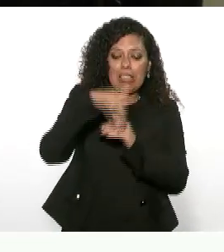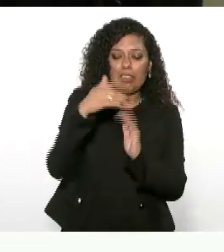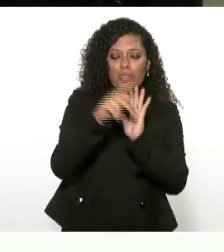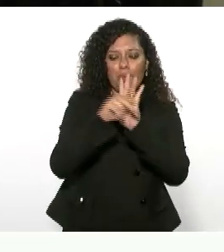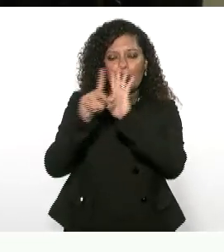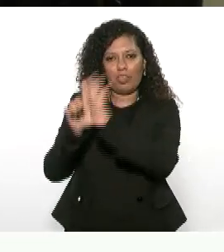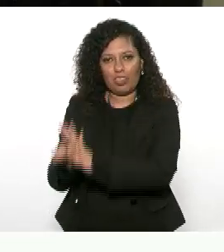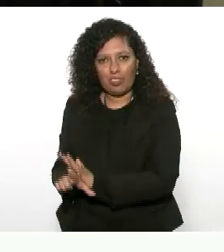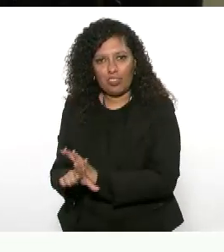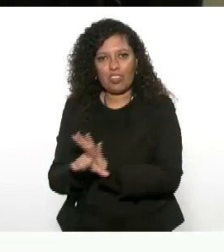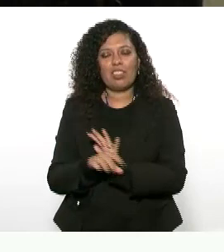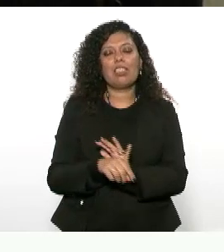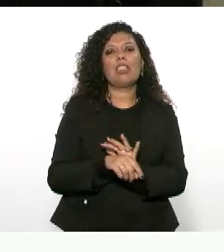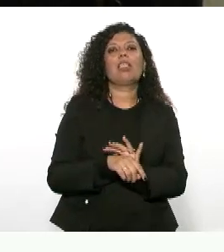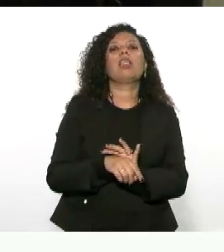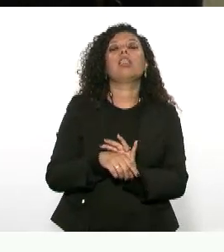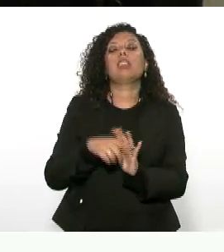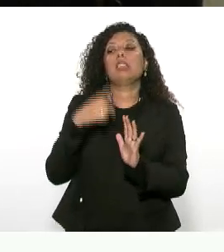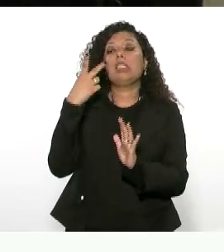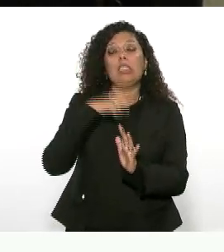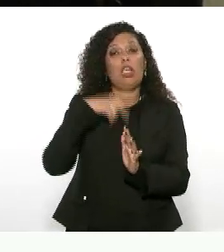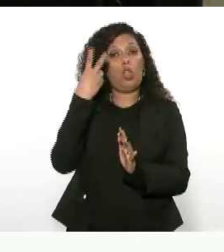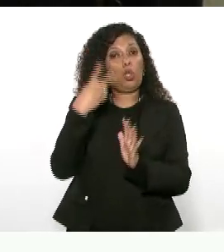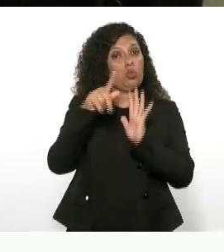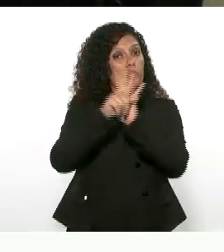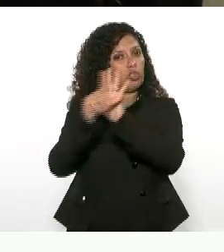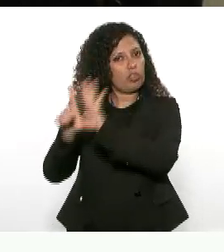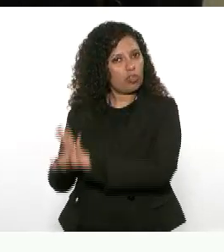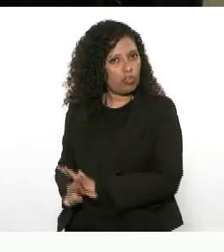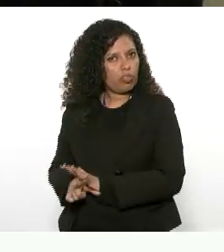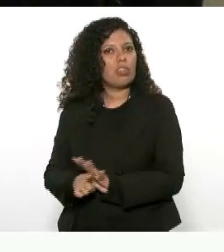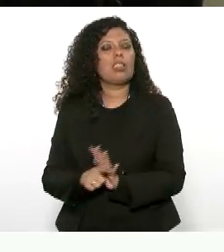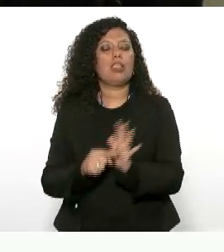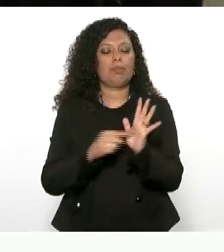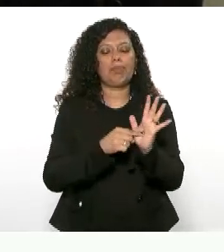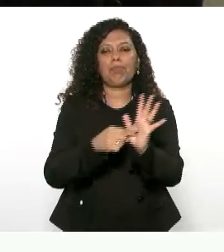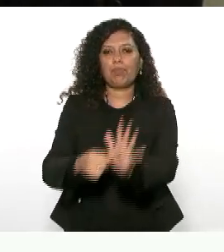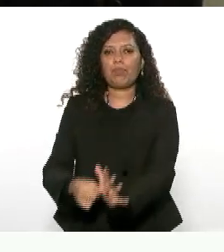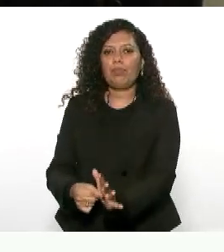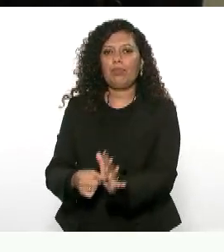Senasp, existiam dois projetos especificamente